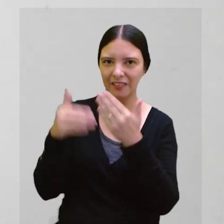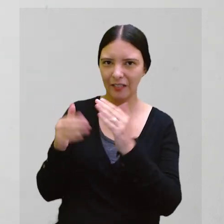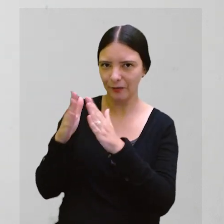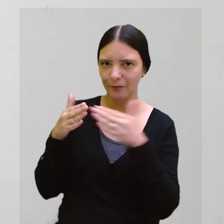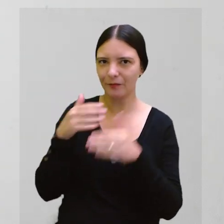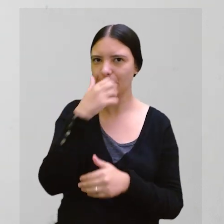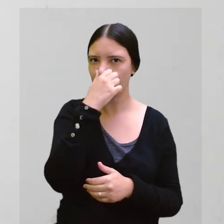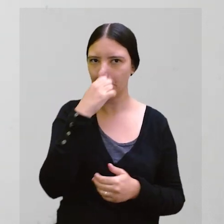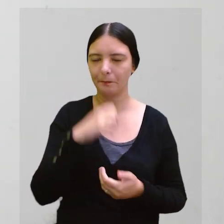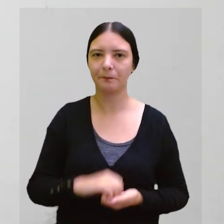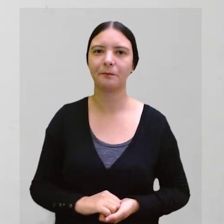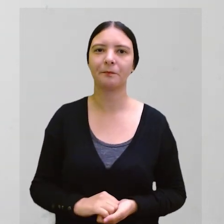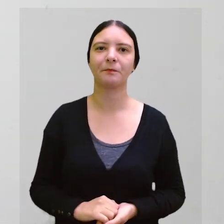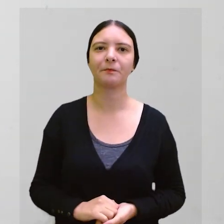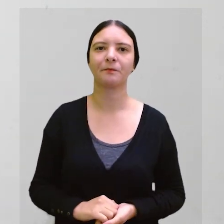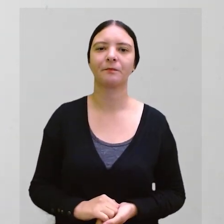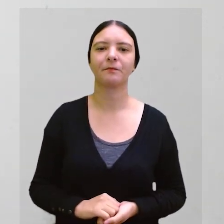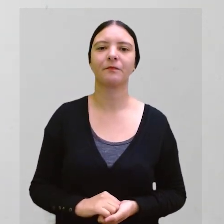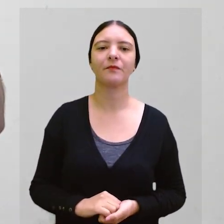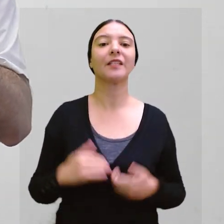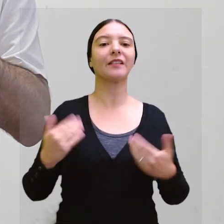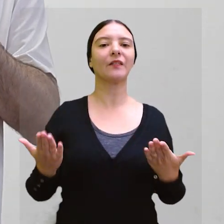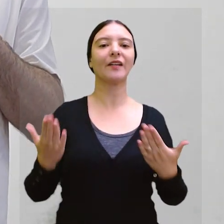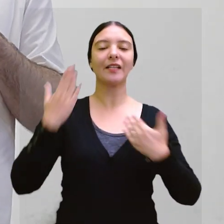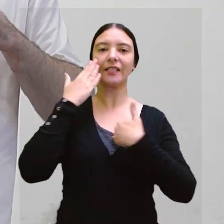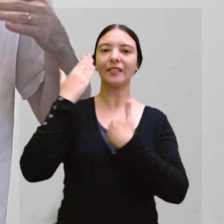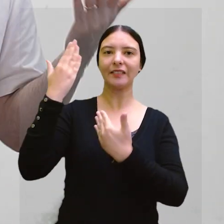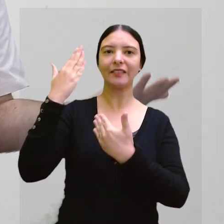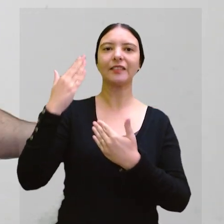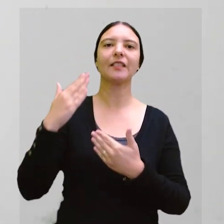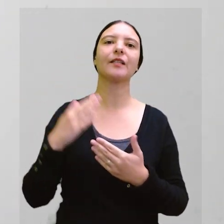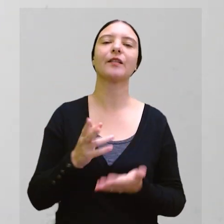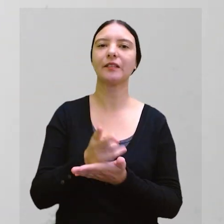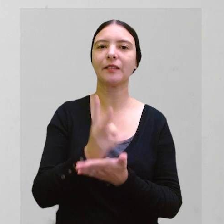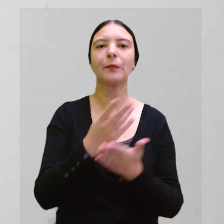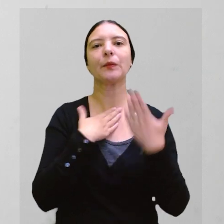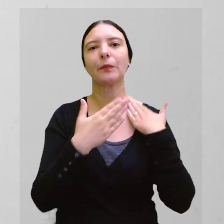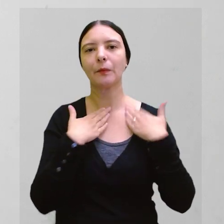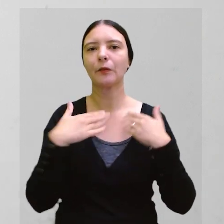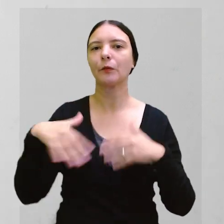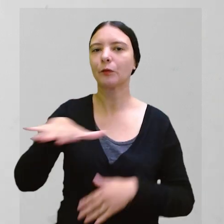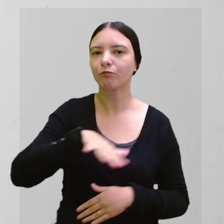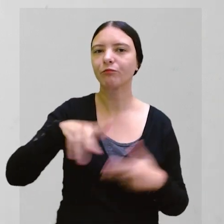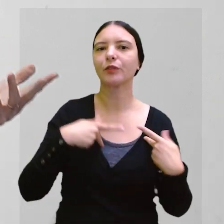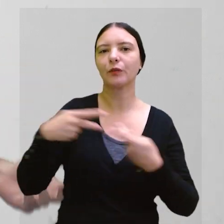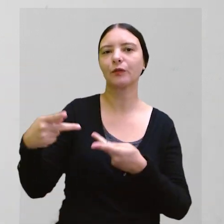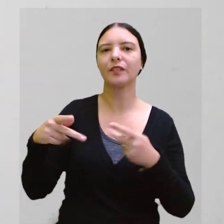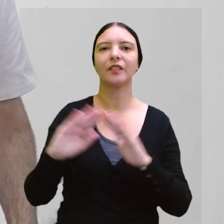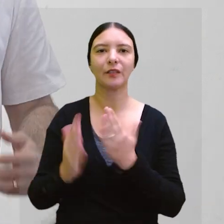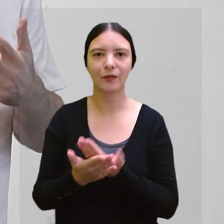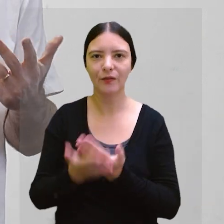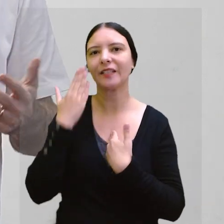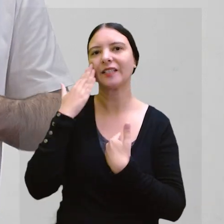fazendo favor? Então, agradecer o Sempre um Papo pelo espaço, pelo convite. Agradecer a